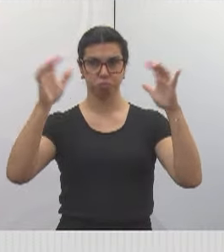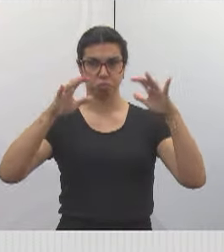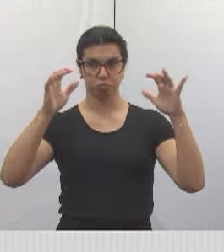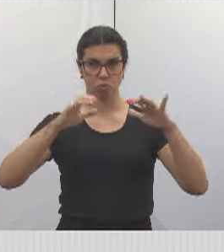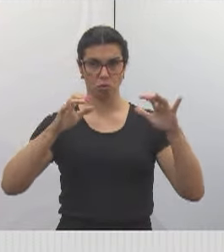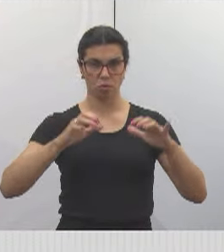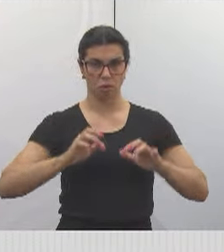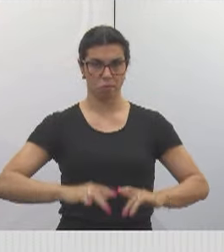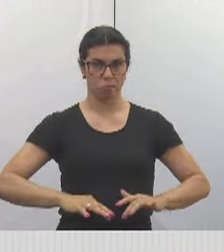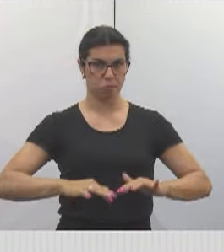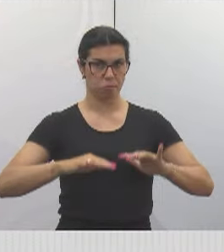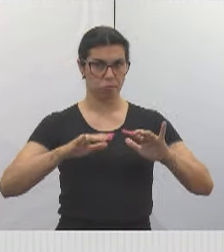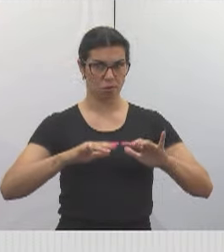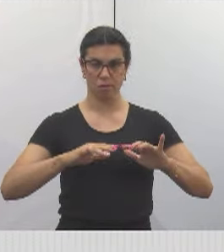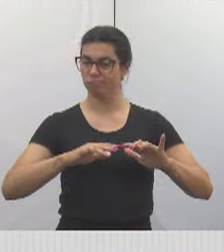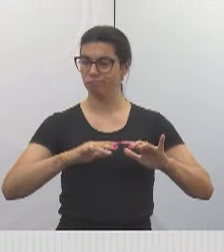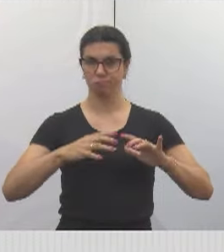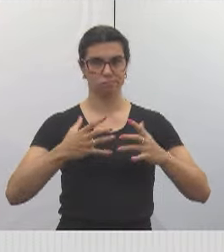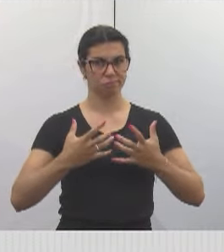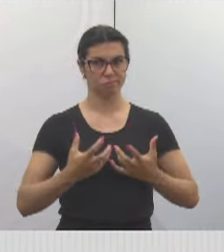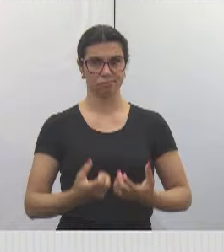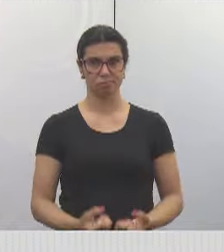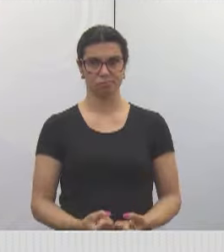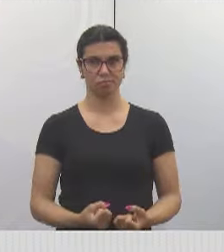completar, não vai mais,